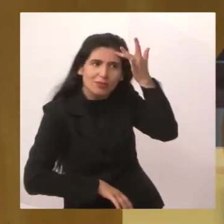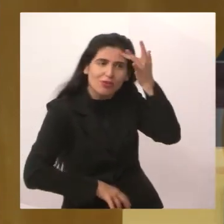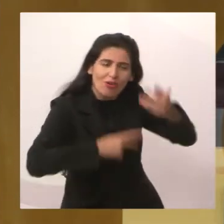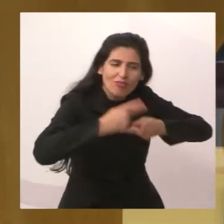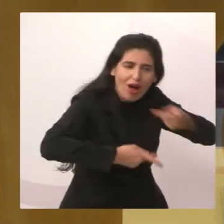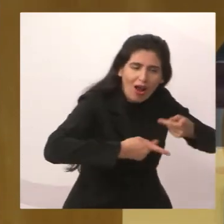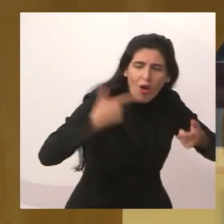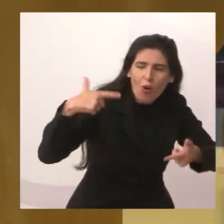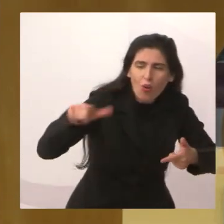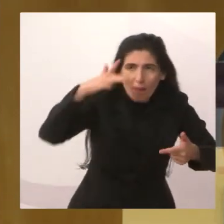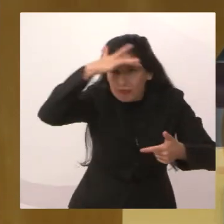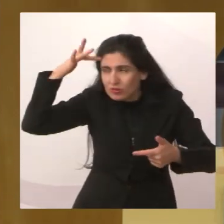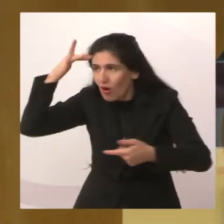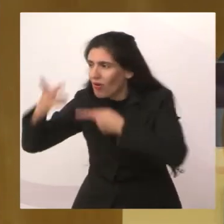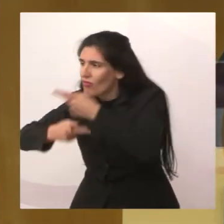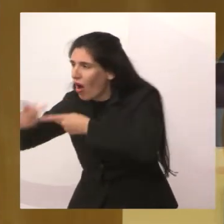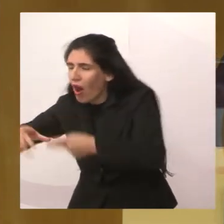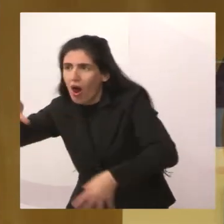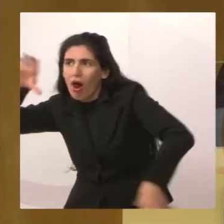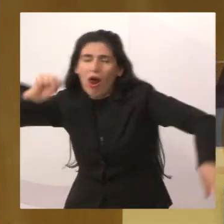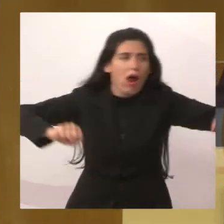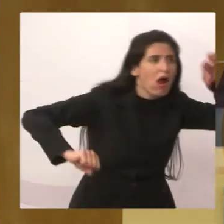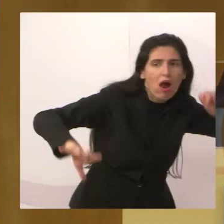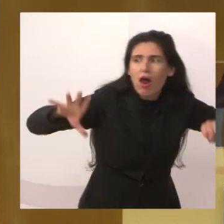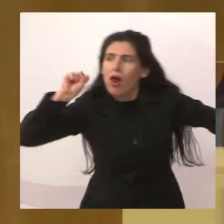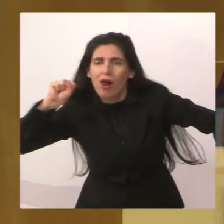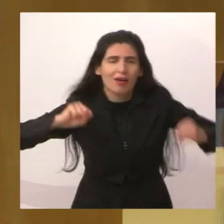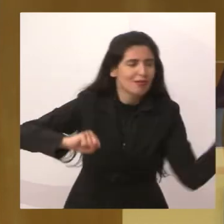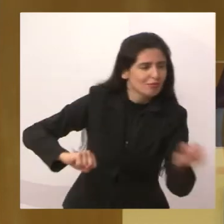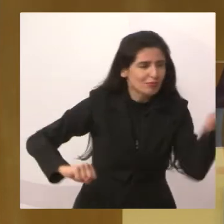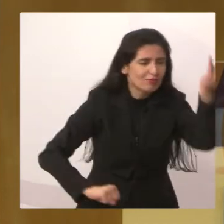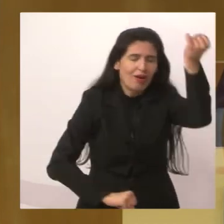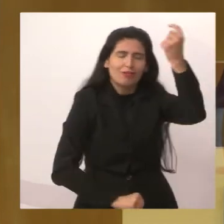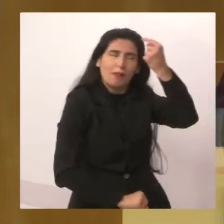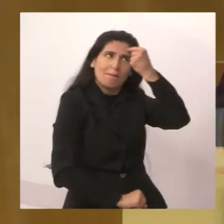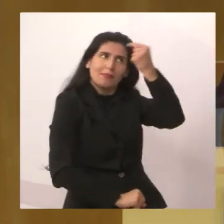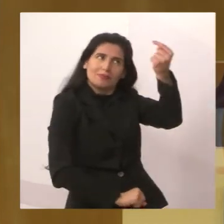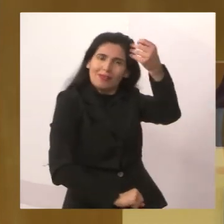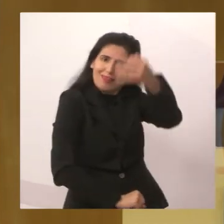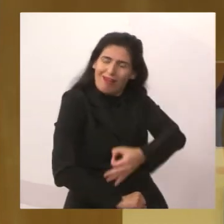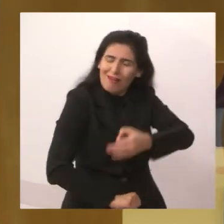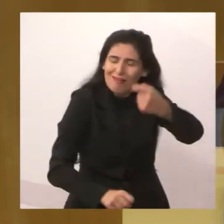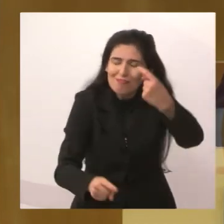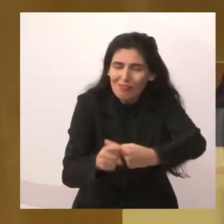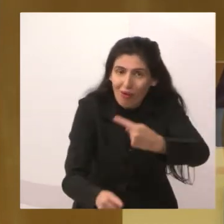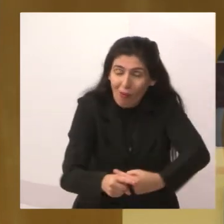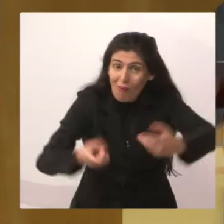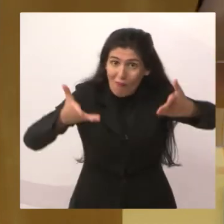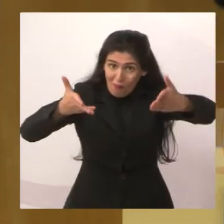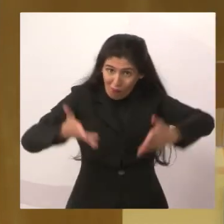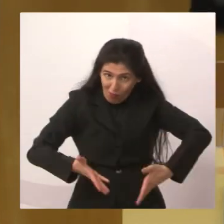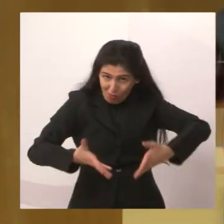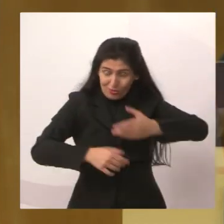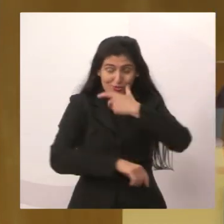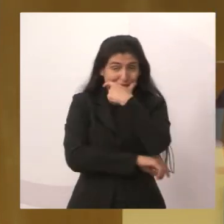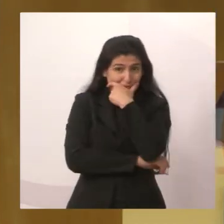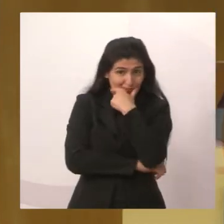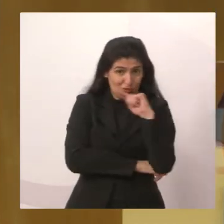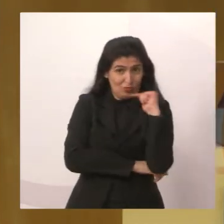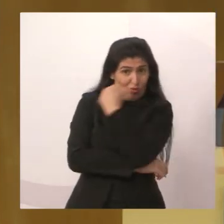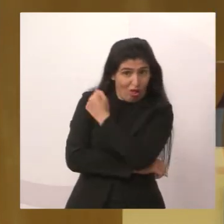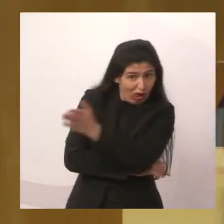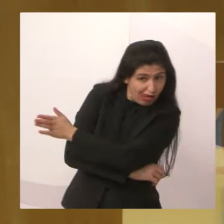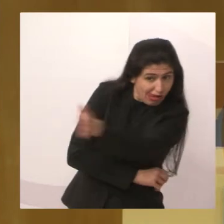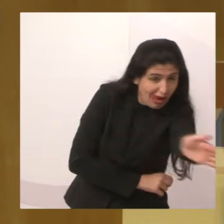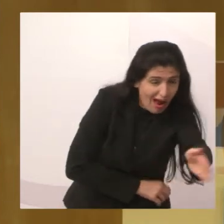importante a gente refletir, pensar bem, porque hoje, cada vez que a gente sai na rua,